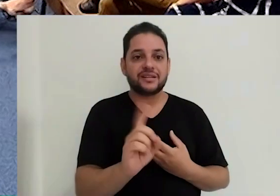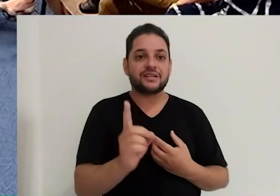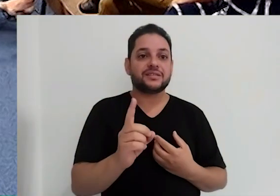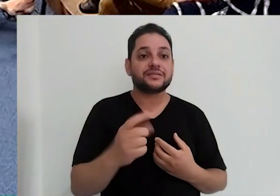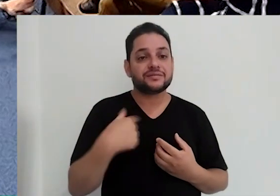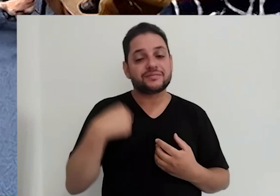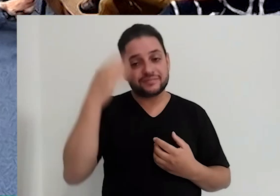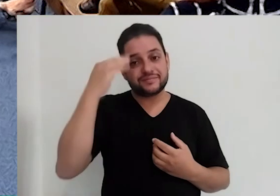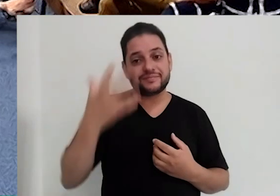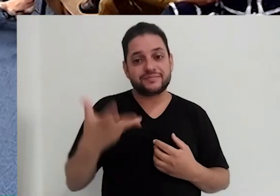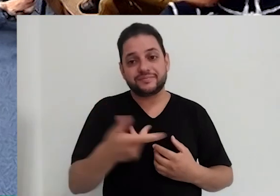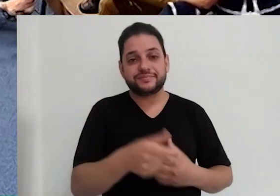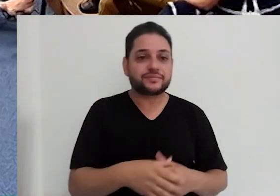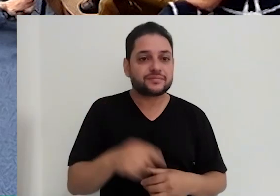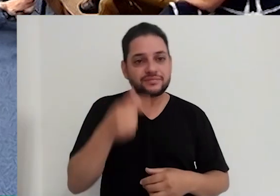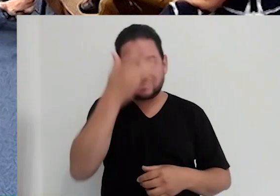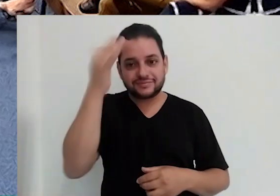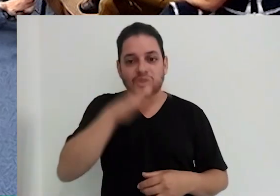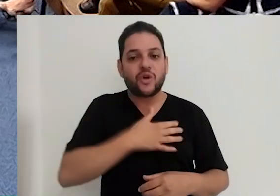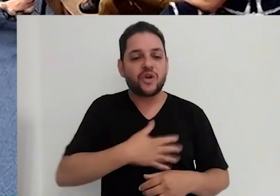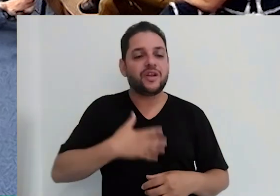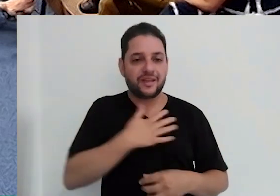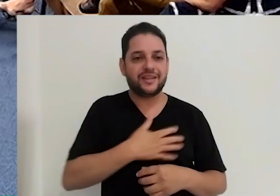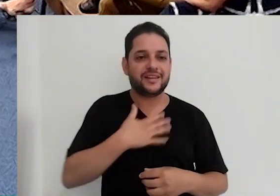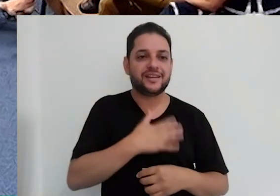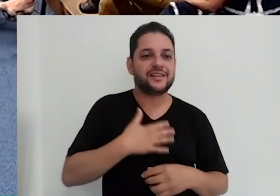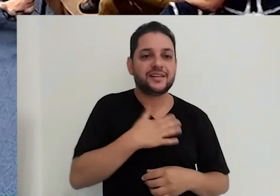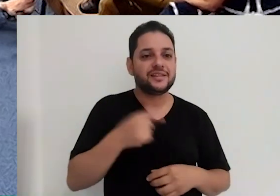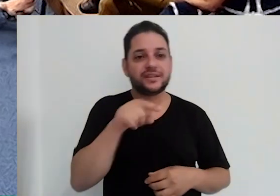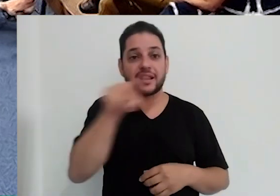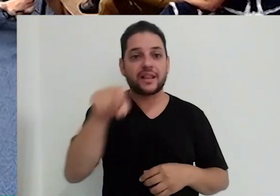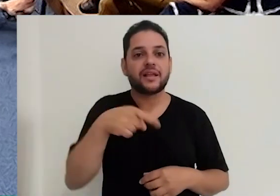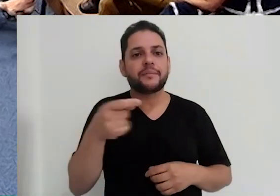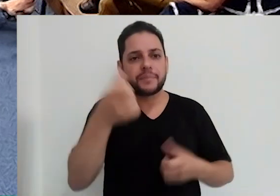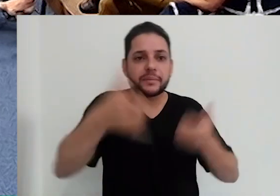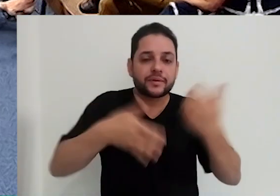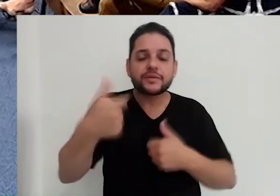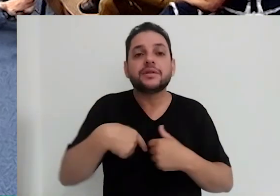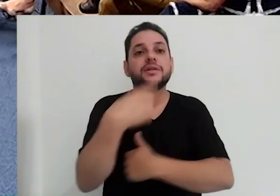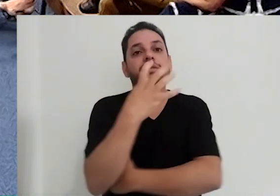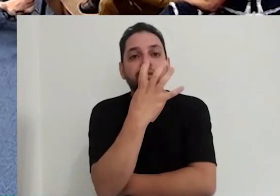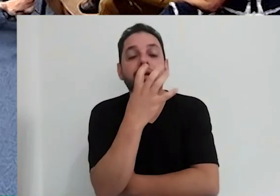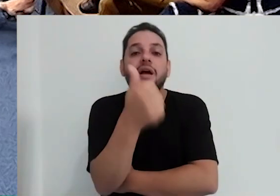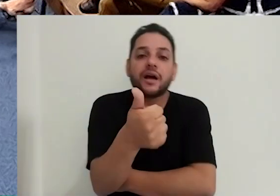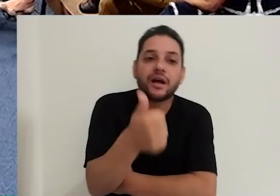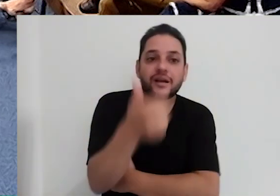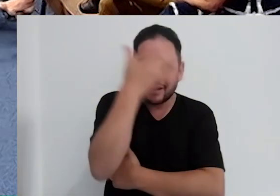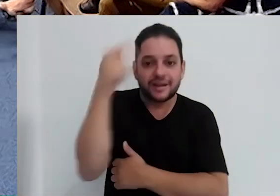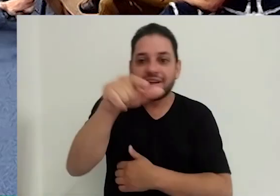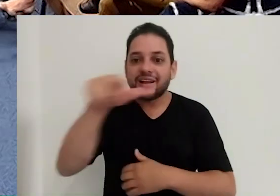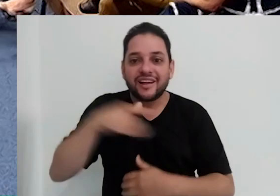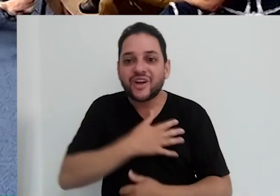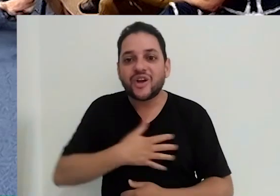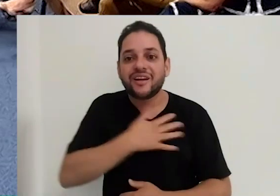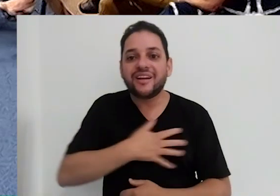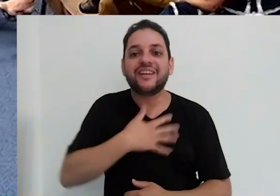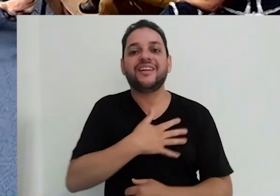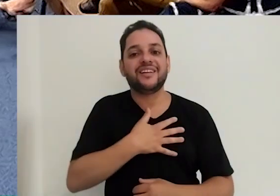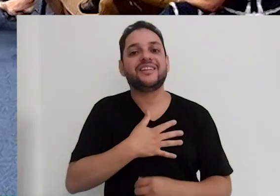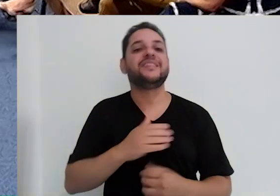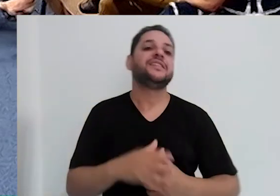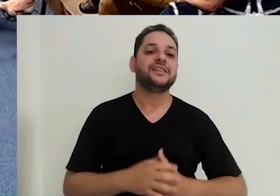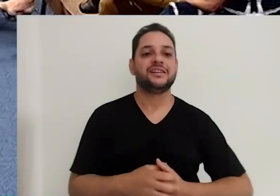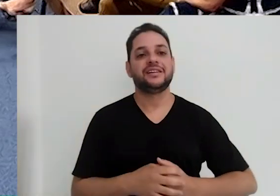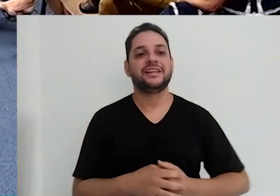e as pessoas gostam as pessoas gostam quando você se interessa por ela então Isso facilita bastante as entrevistas